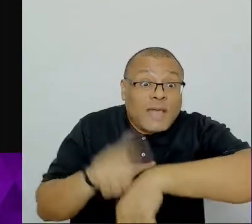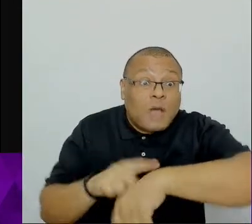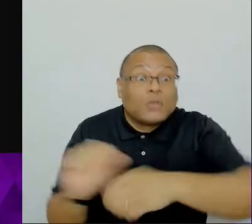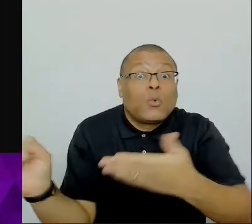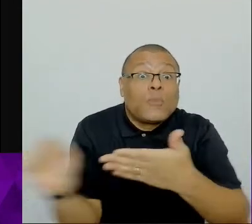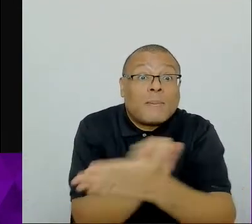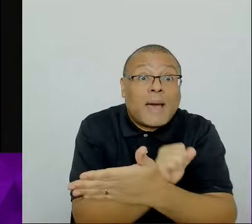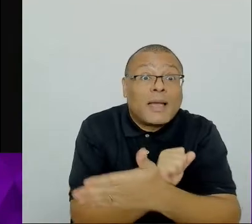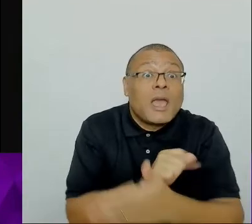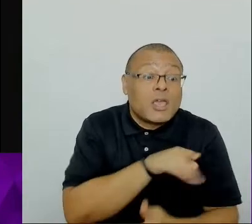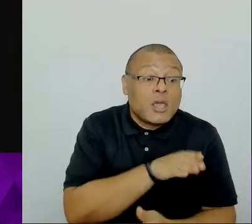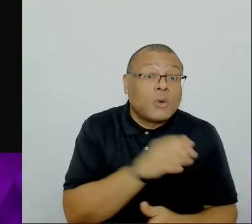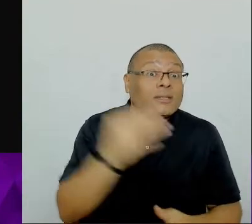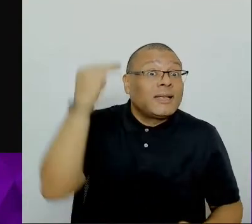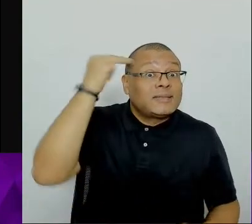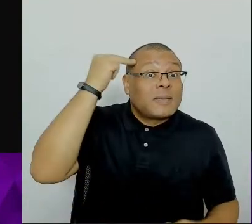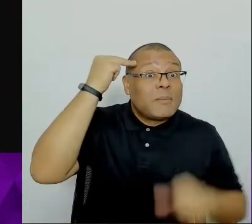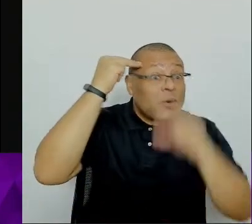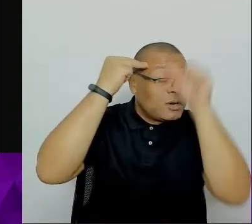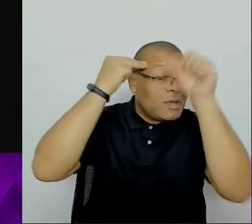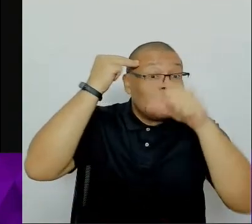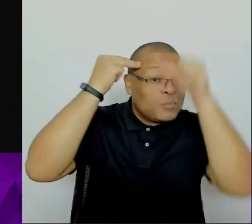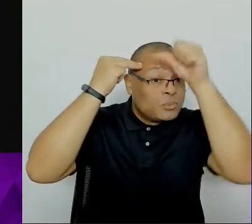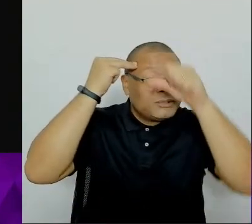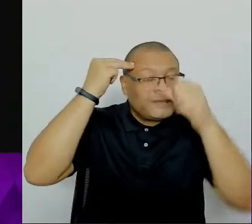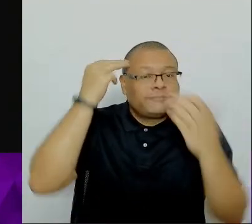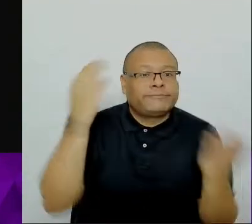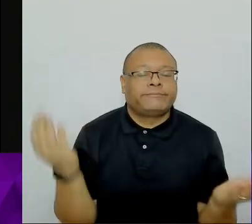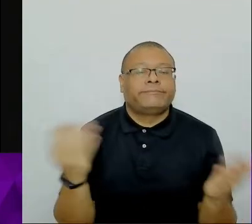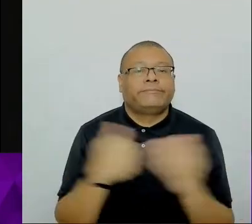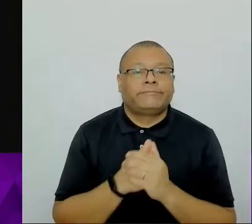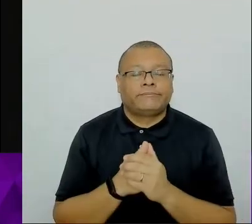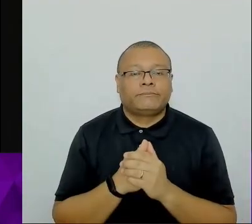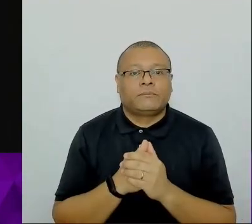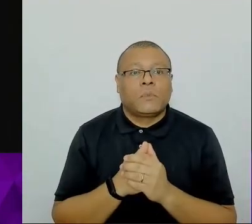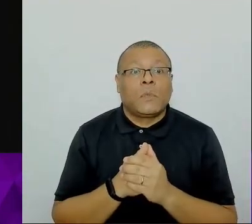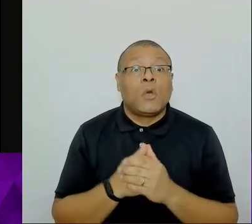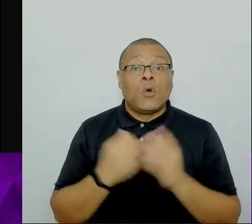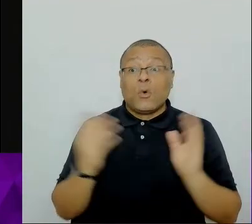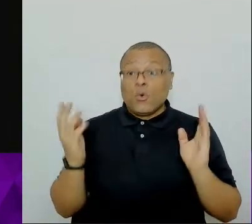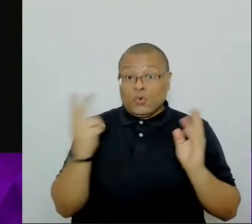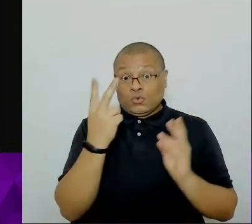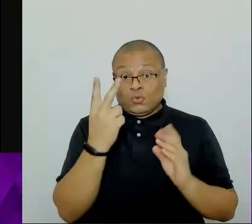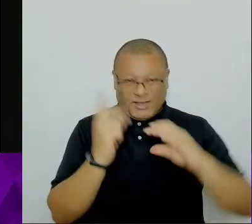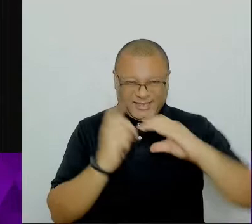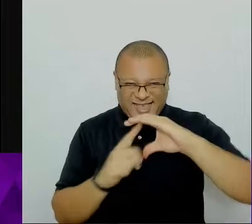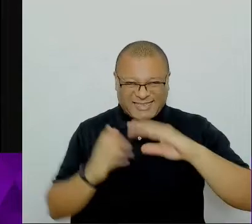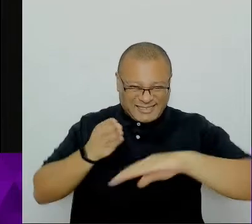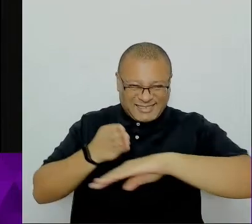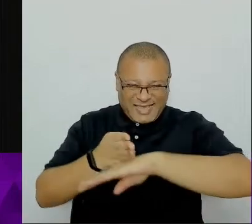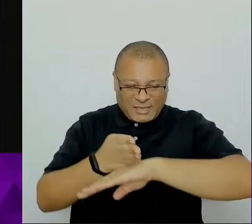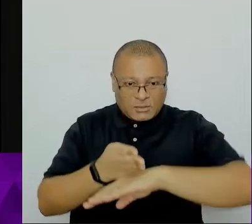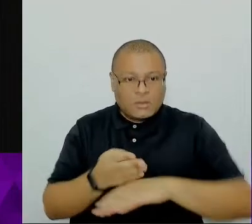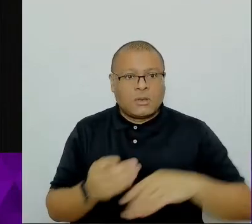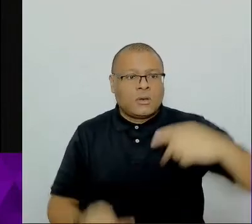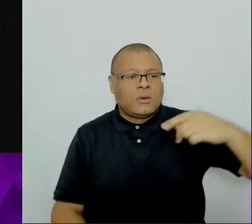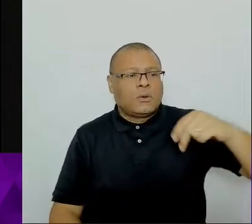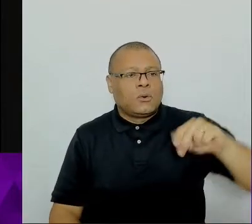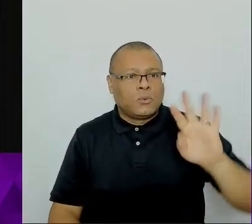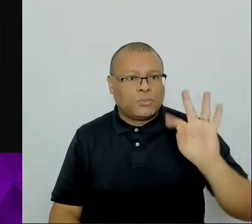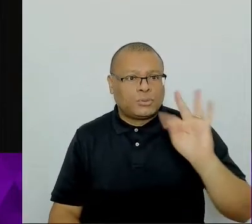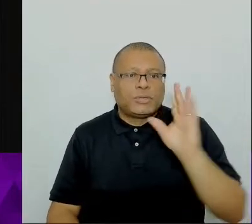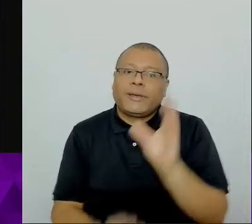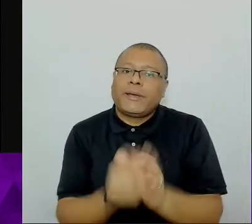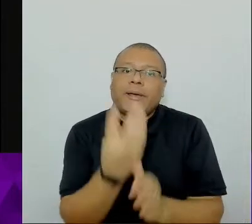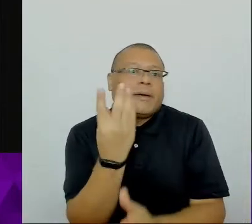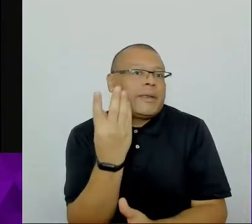outra ainda está em memória, e esse cão ainda existe para ela. Quando ele for atualizar, se a gente está dizendo que o put pode criar, a API seria obrigada